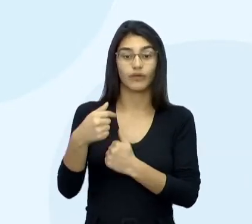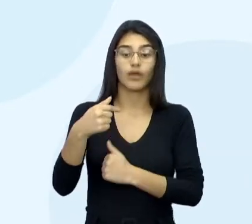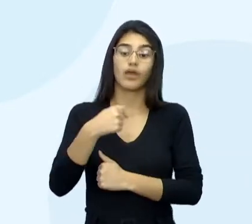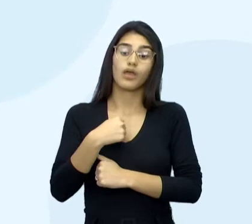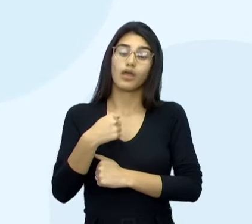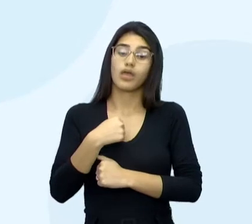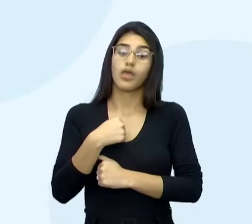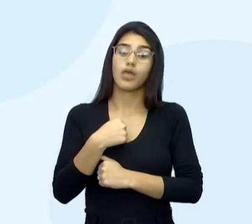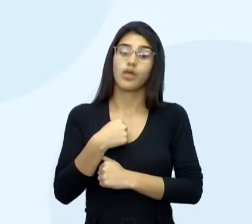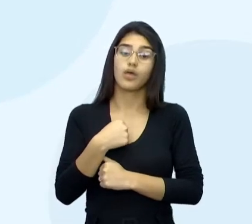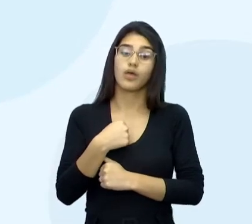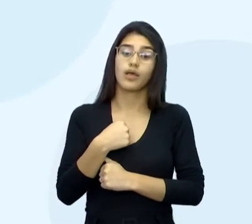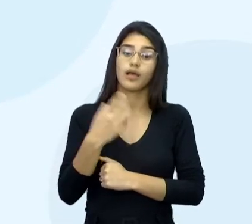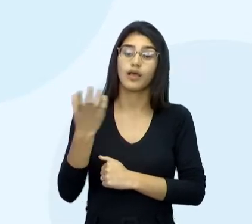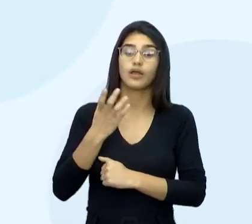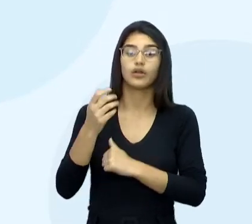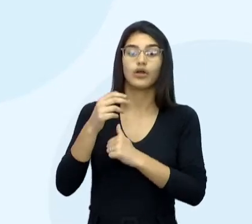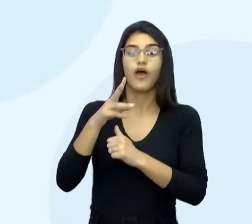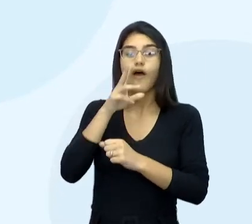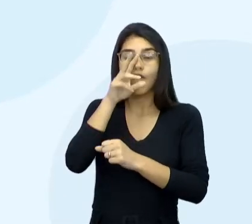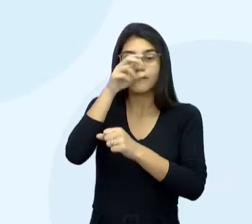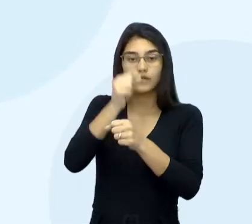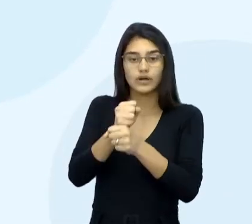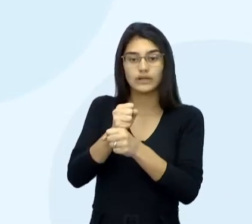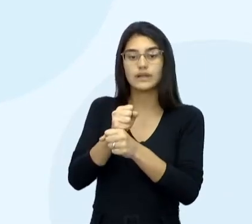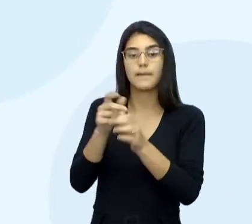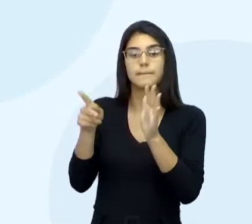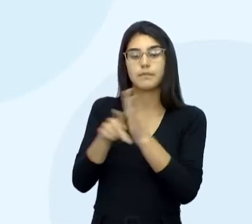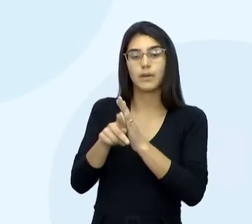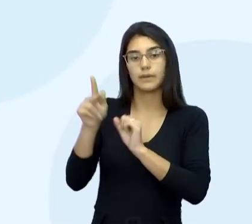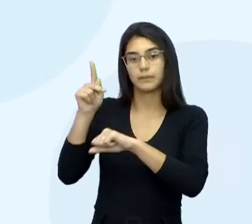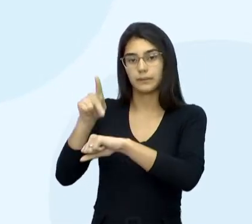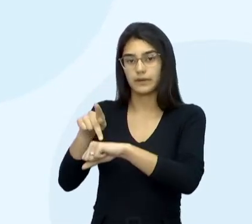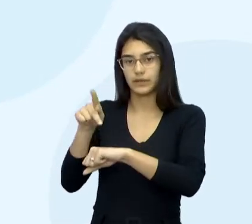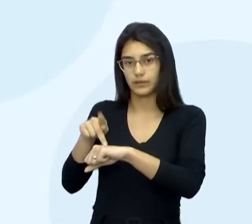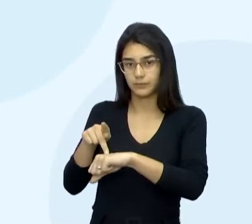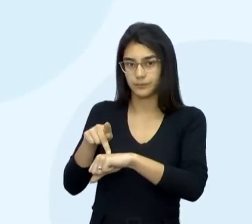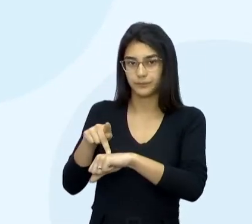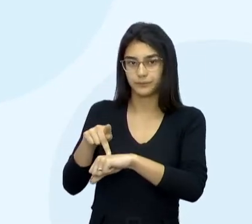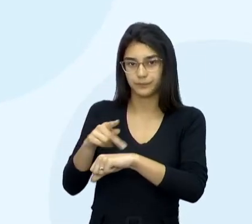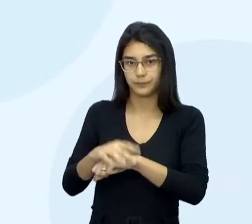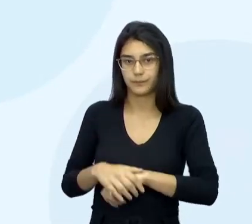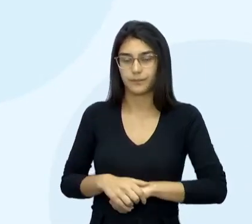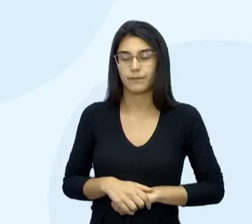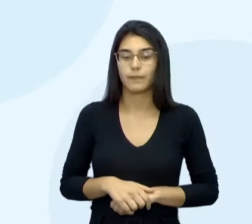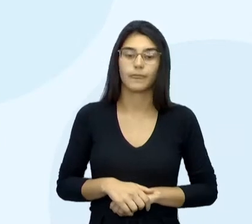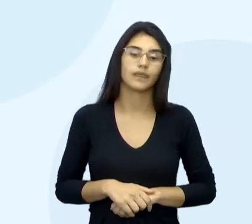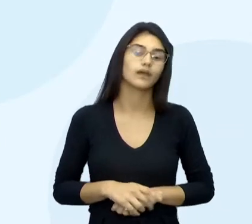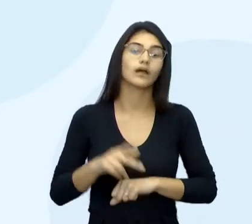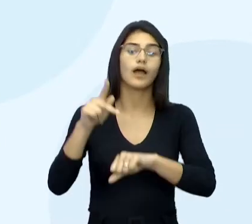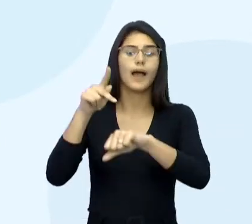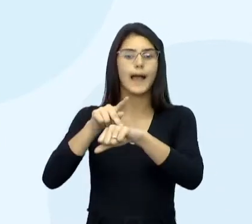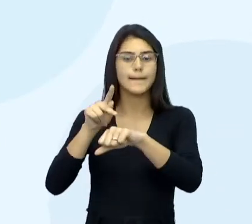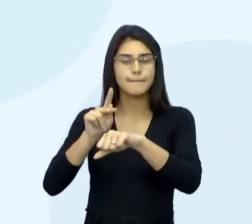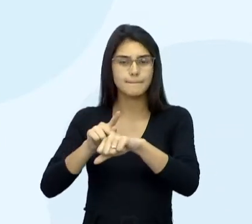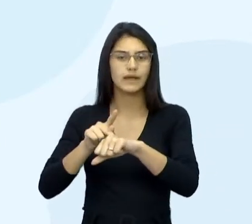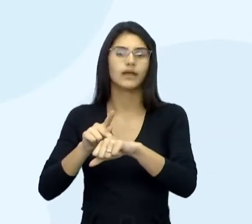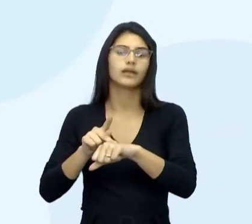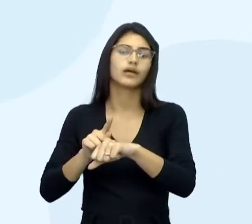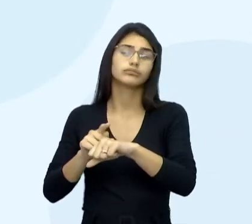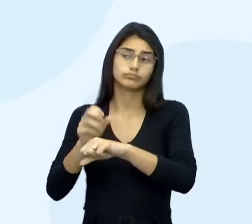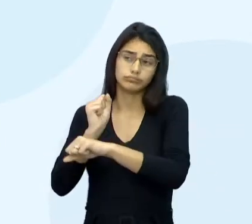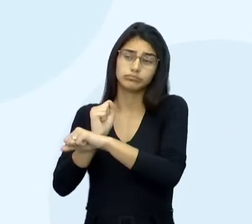espero transmitir uma força para a pedra. A pedra resiste à minha